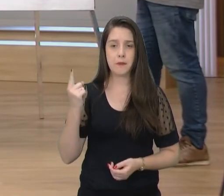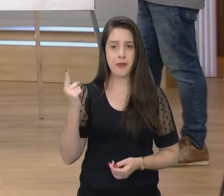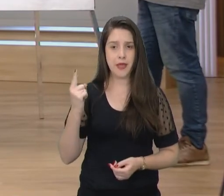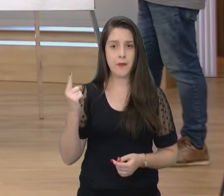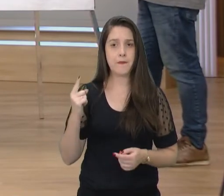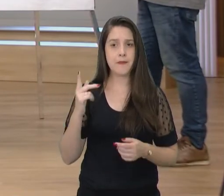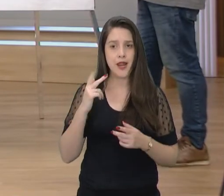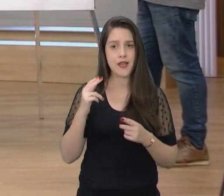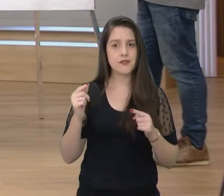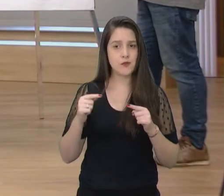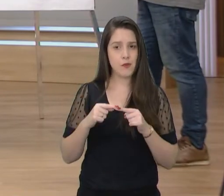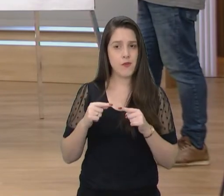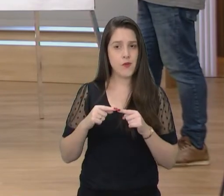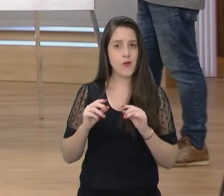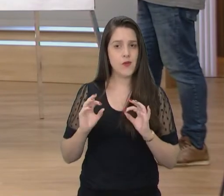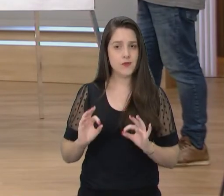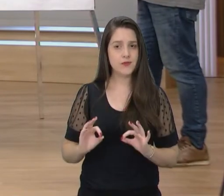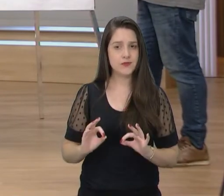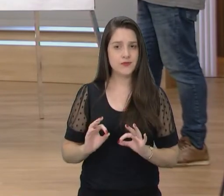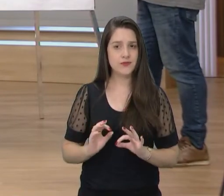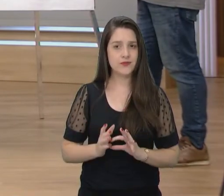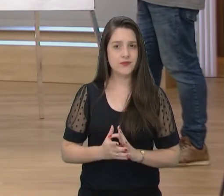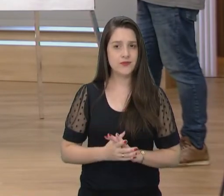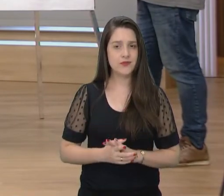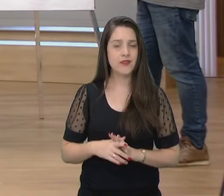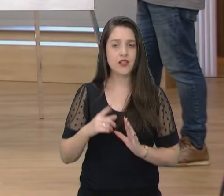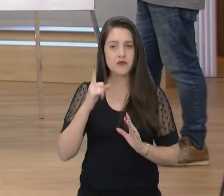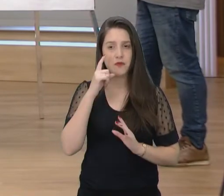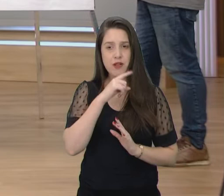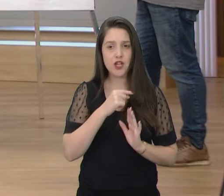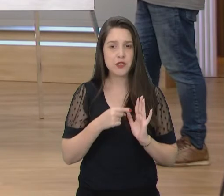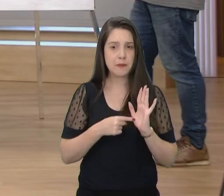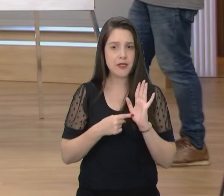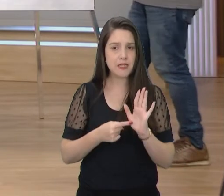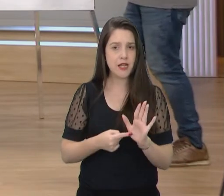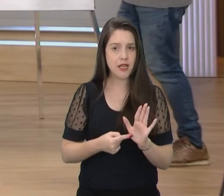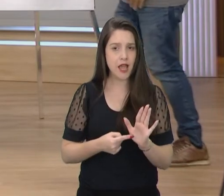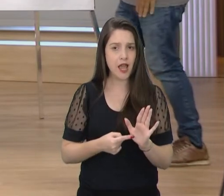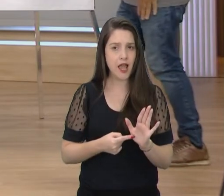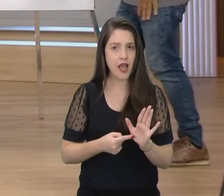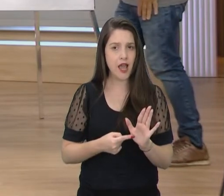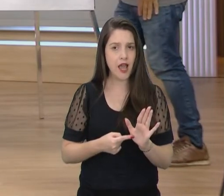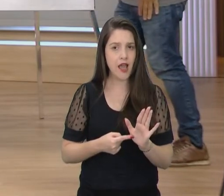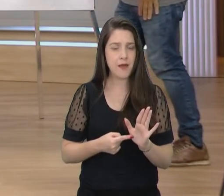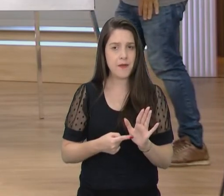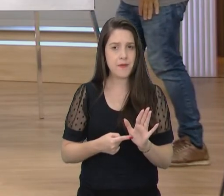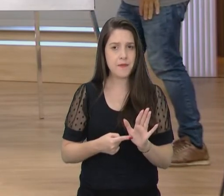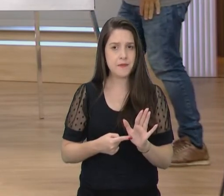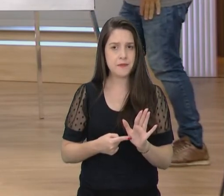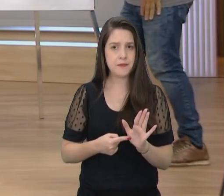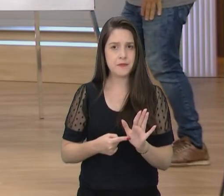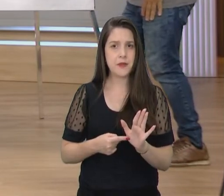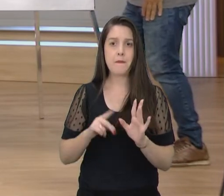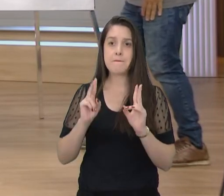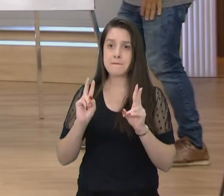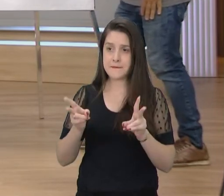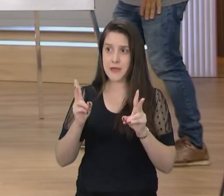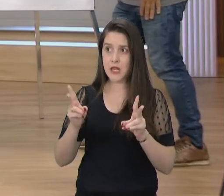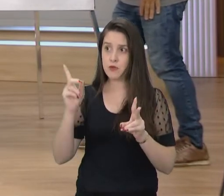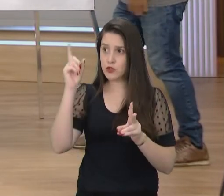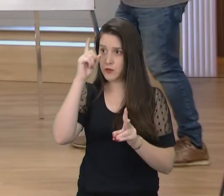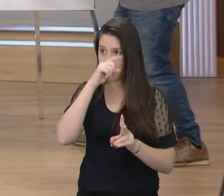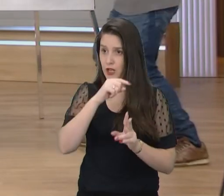riscos, mesmo com todas as dificuldades apresentadas, aqui é consequência. Ó, mesmo com todas as